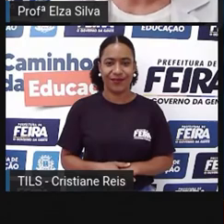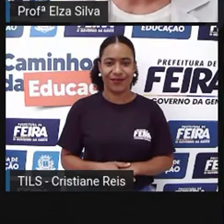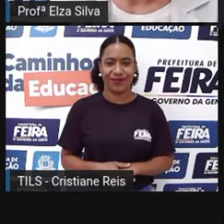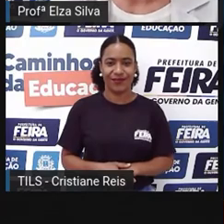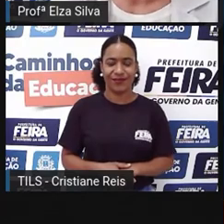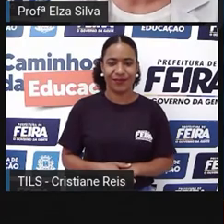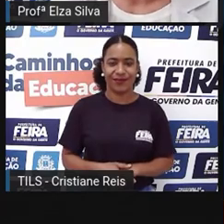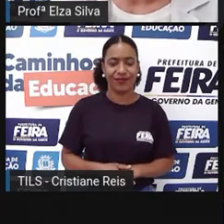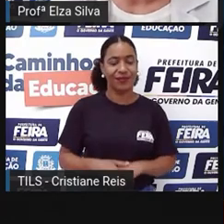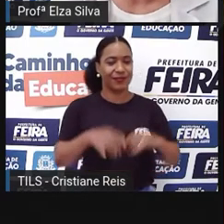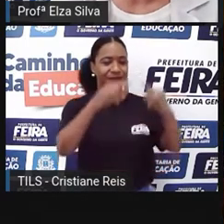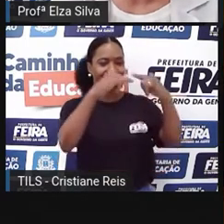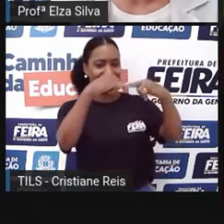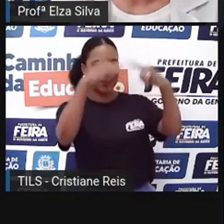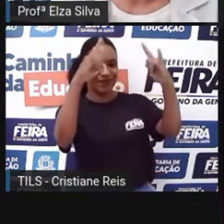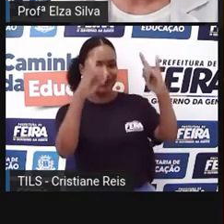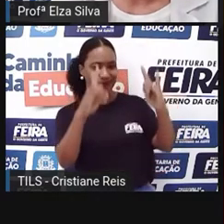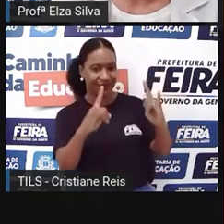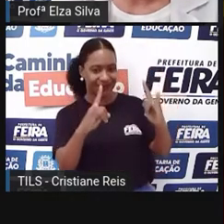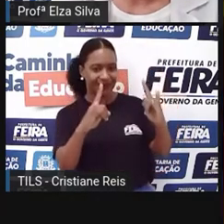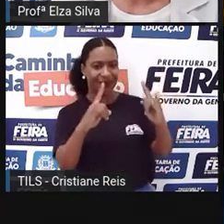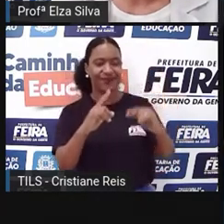camping, acampar,